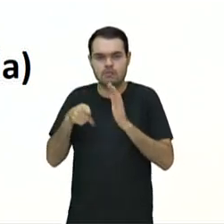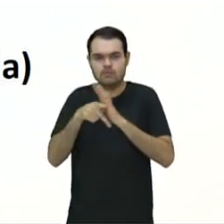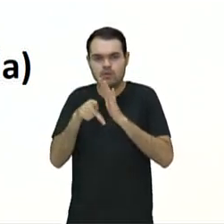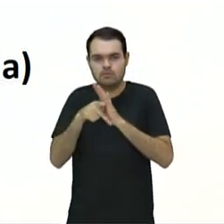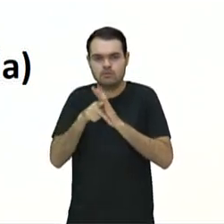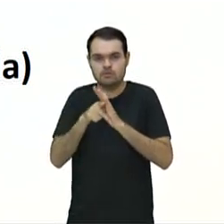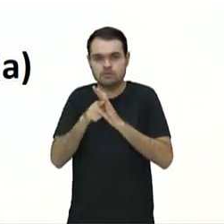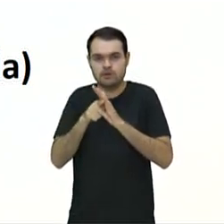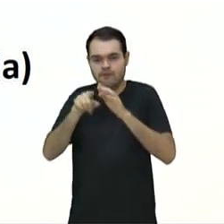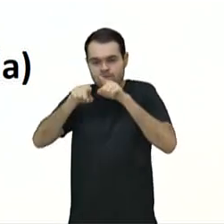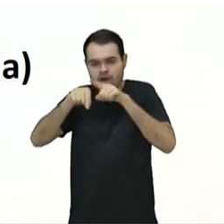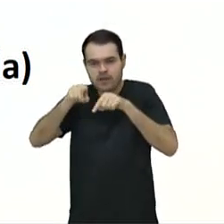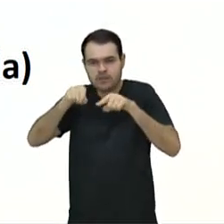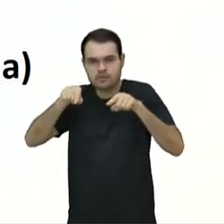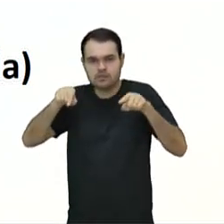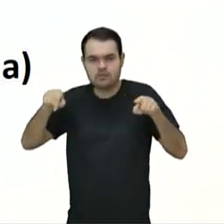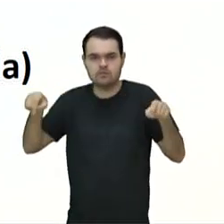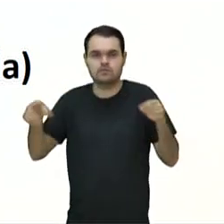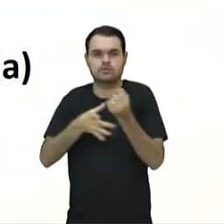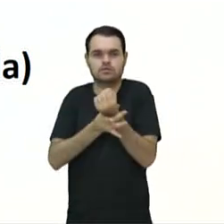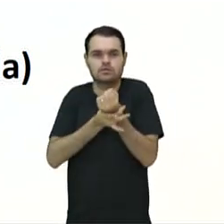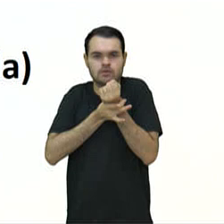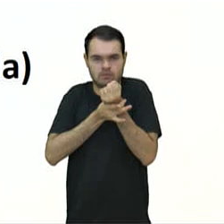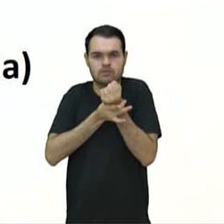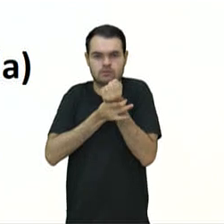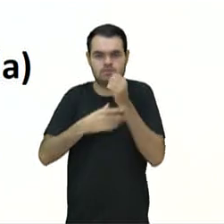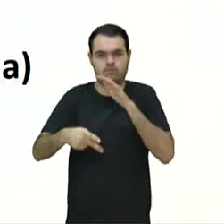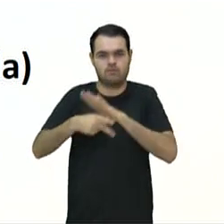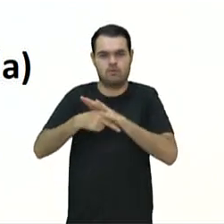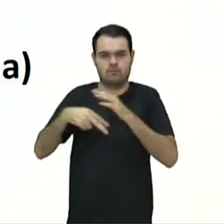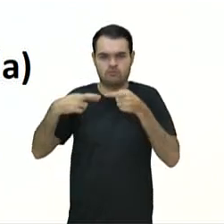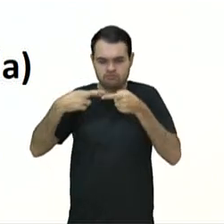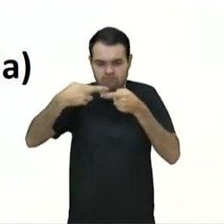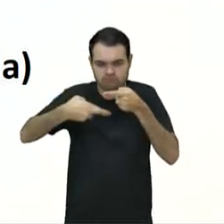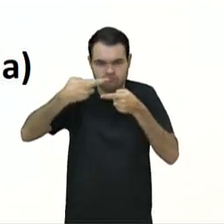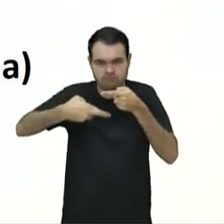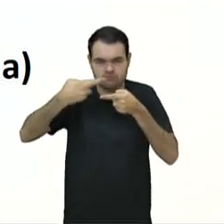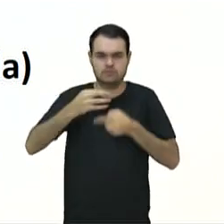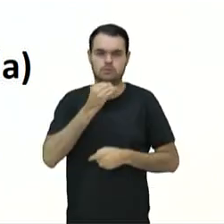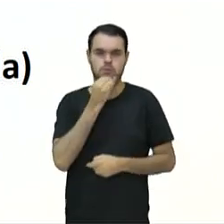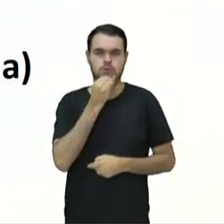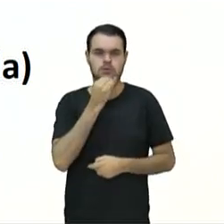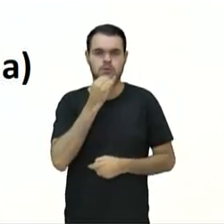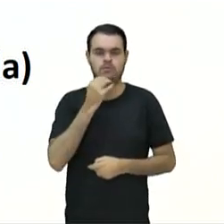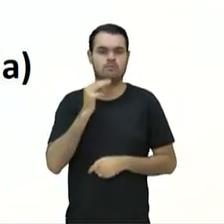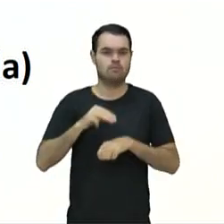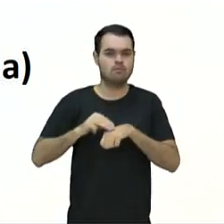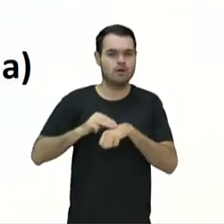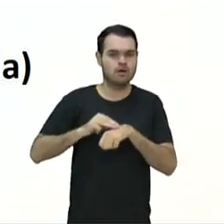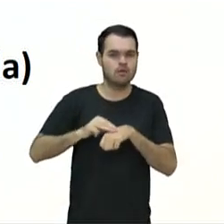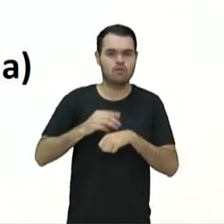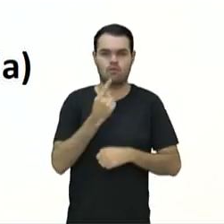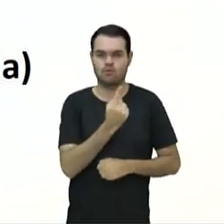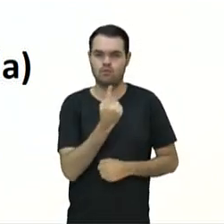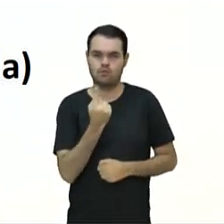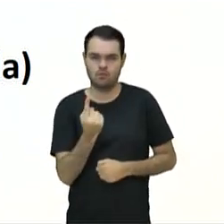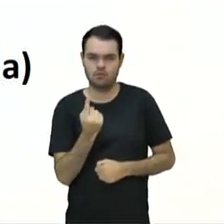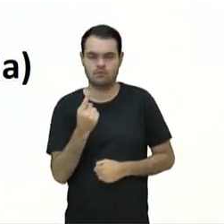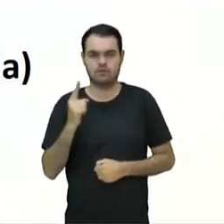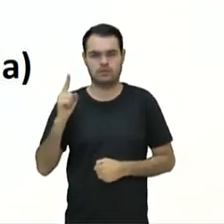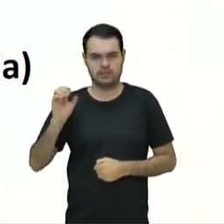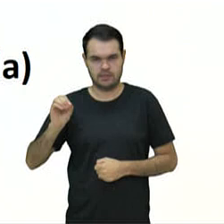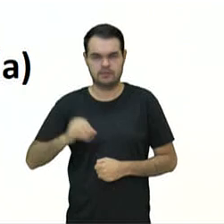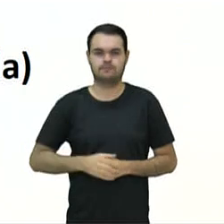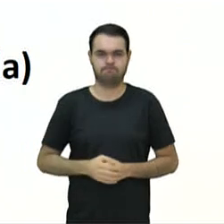de variação ali do resistor. Tá? Então, por exemplo, o marrom, 1 e